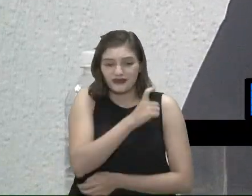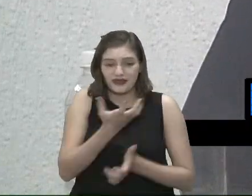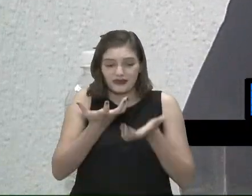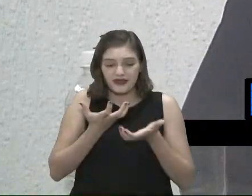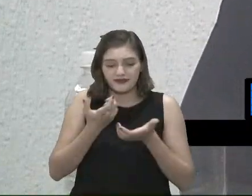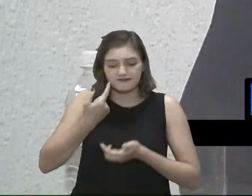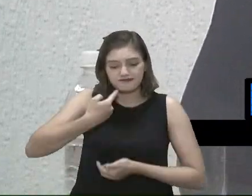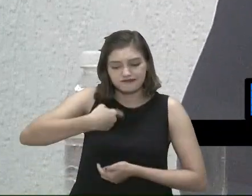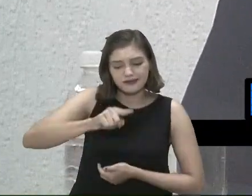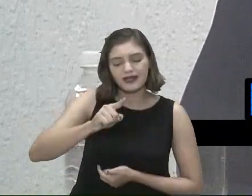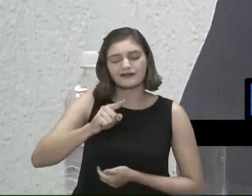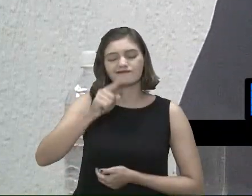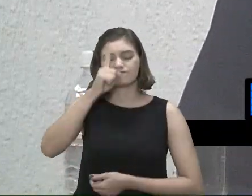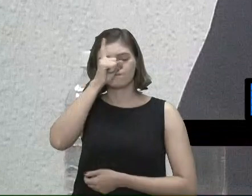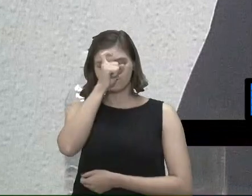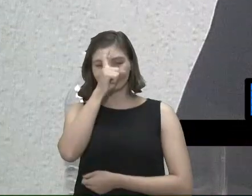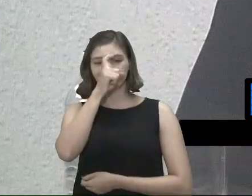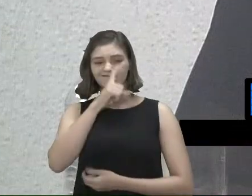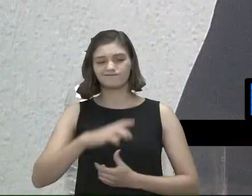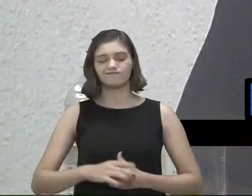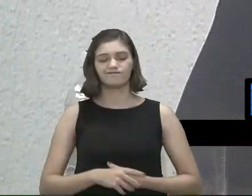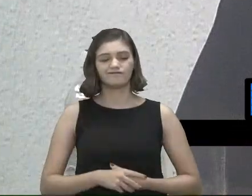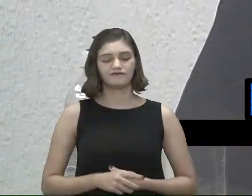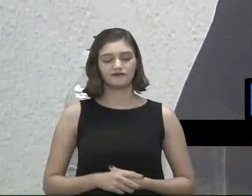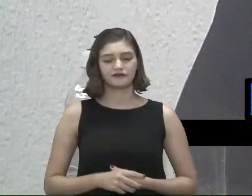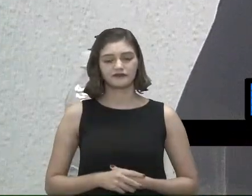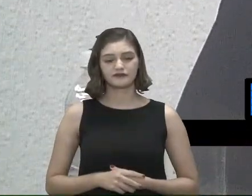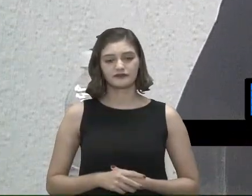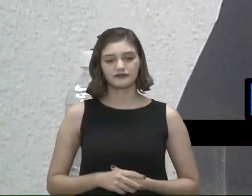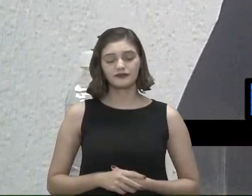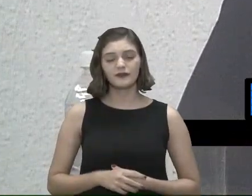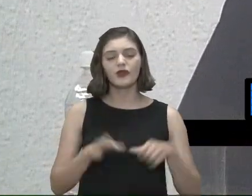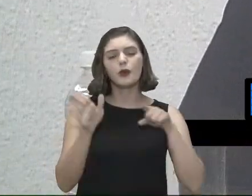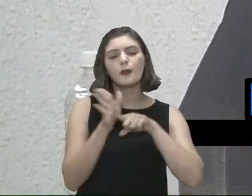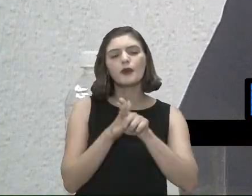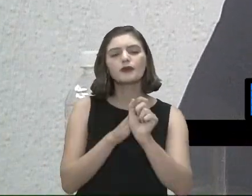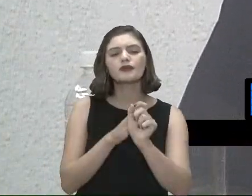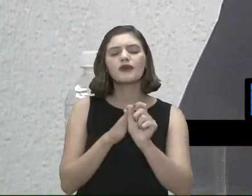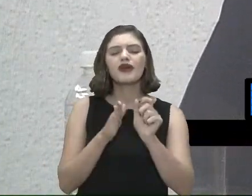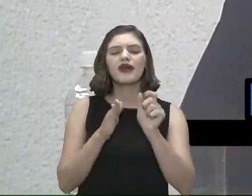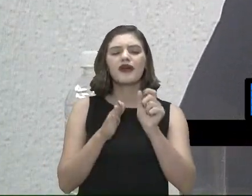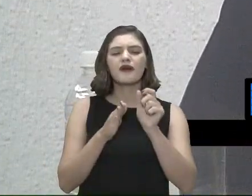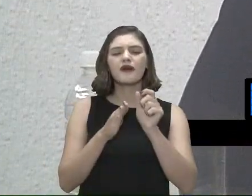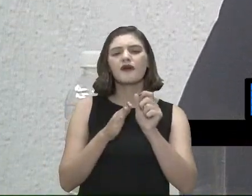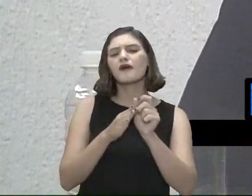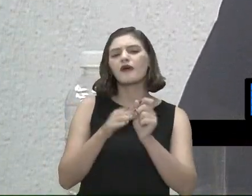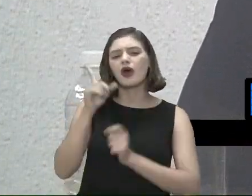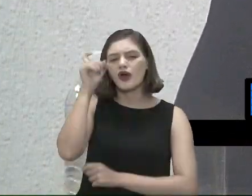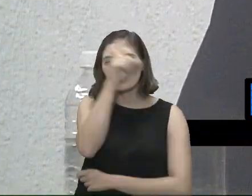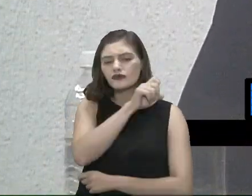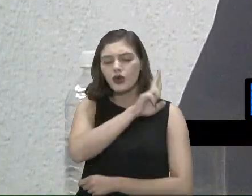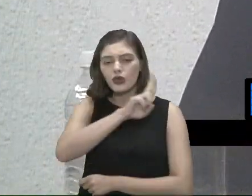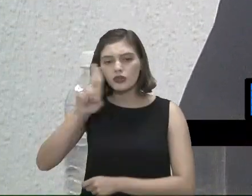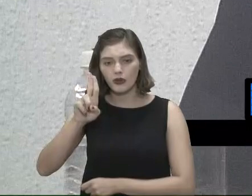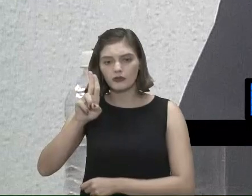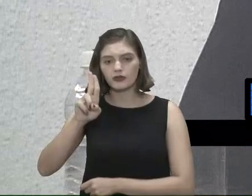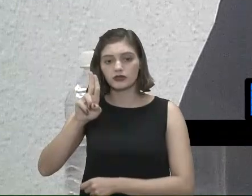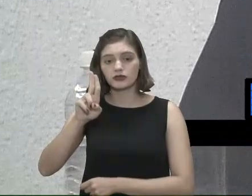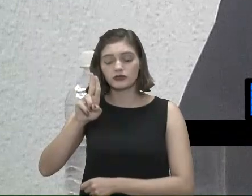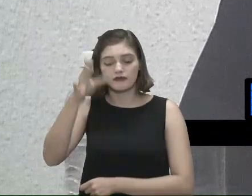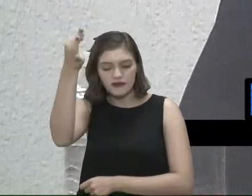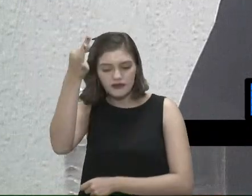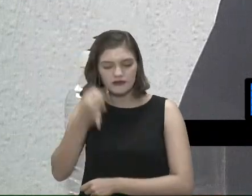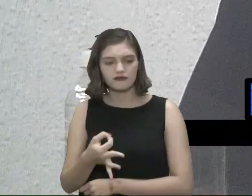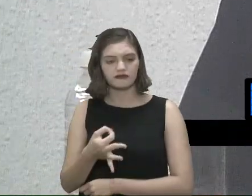sair de casa, né? Então, eu pergunto, qual é a dificuldade de nos chamar pelos nomes e pronomes